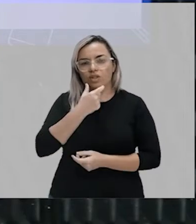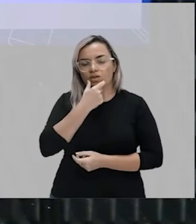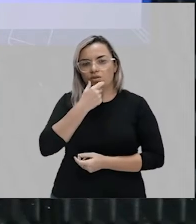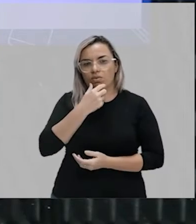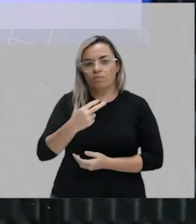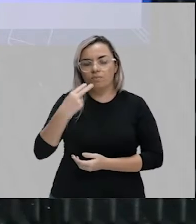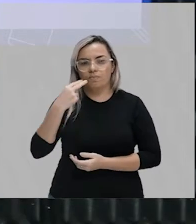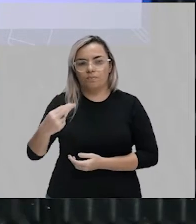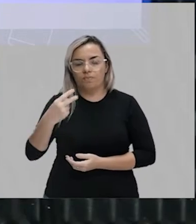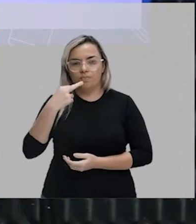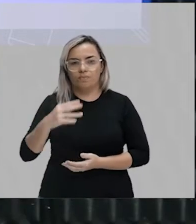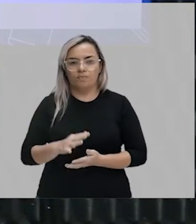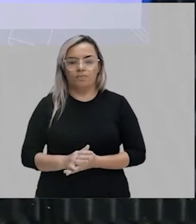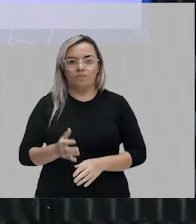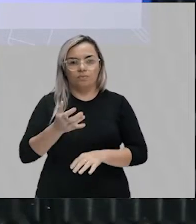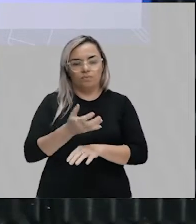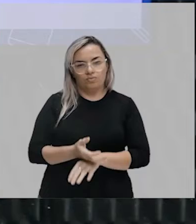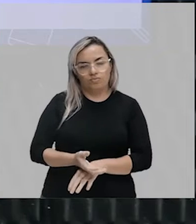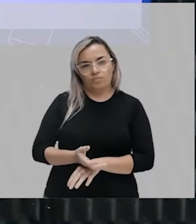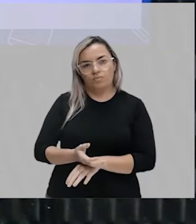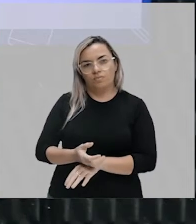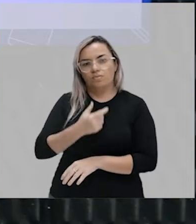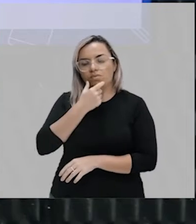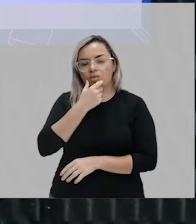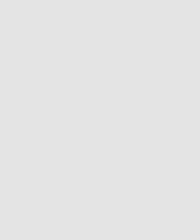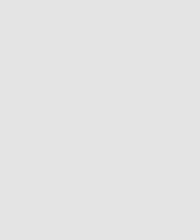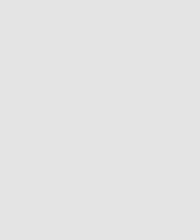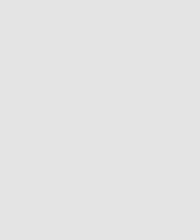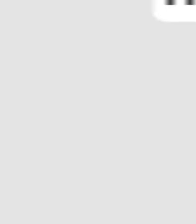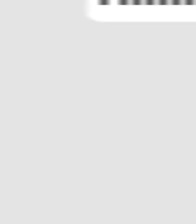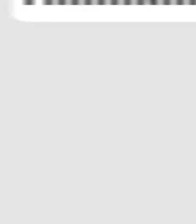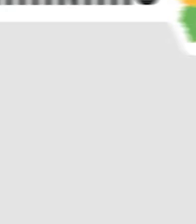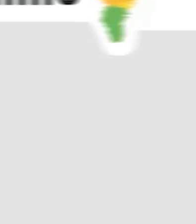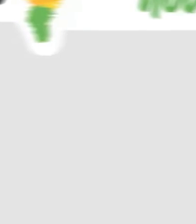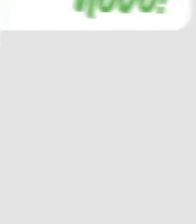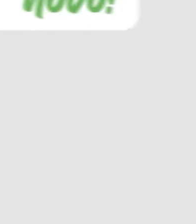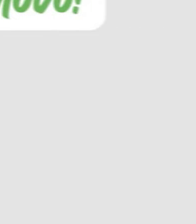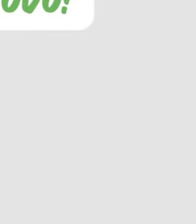nossa língua alvo que a língua inglesa até a próxima e bairro